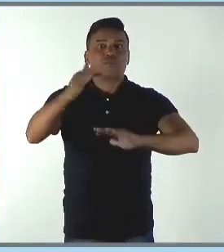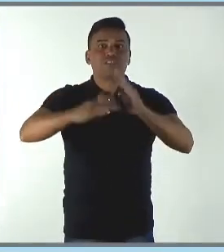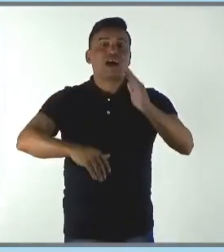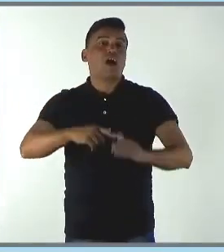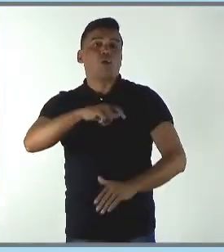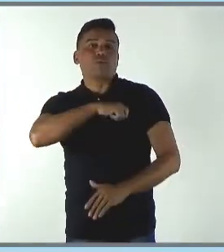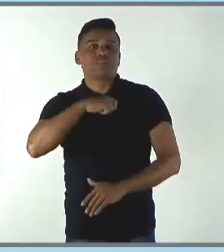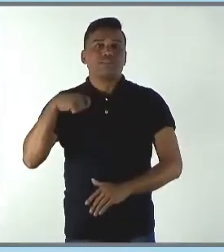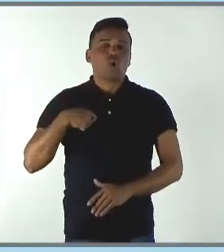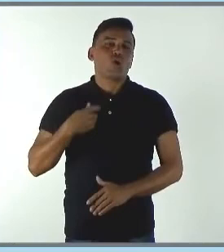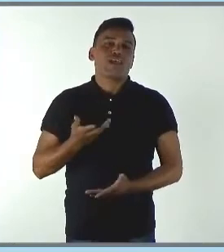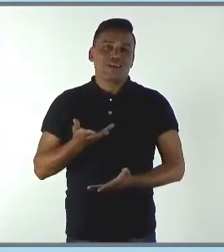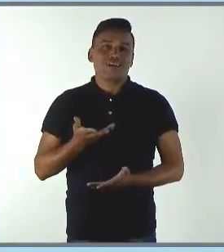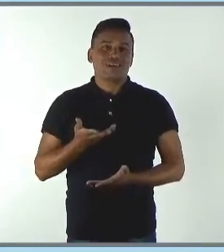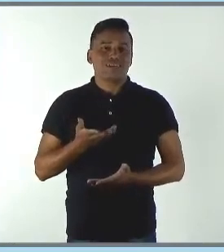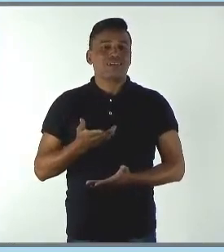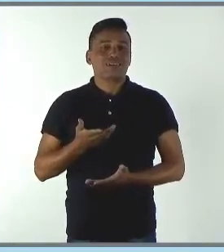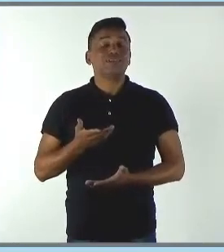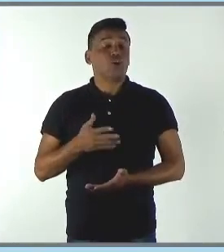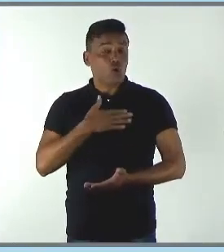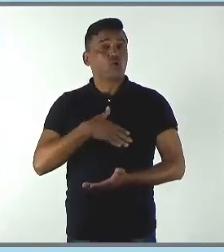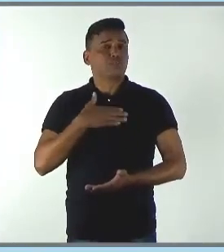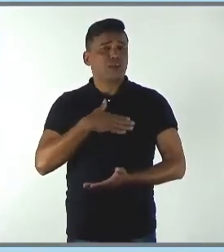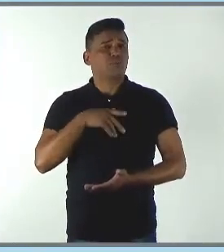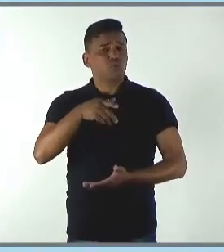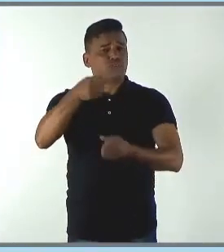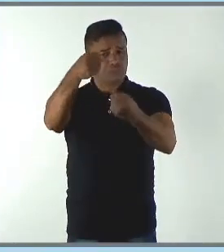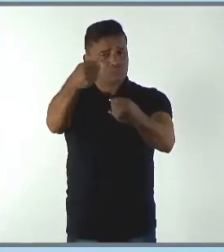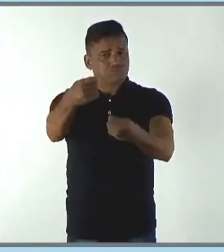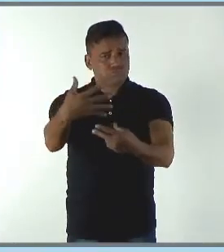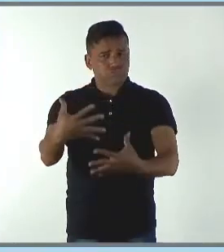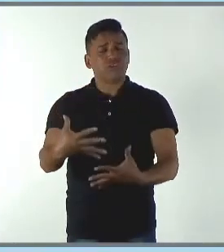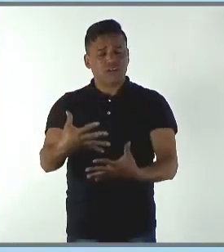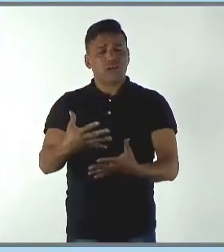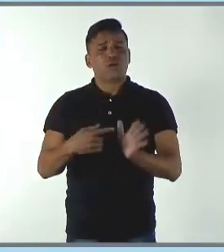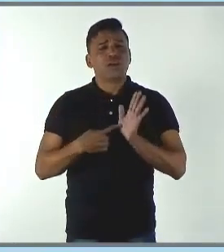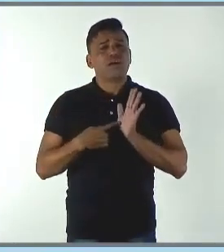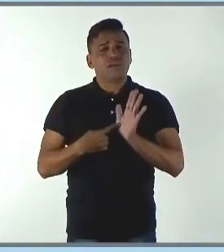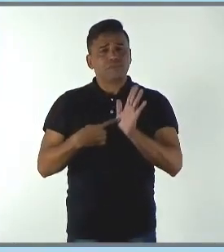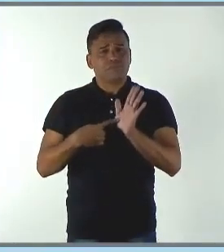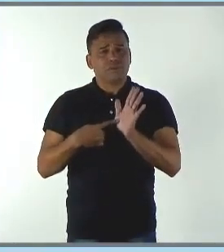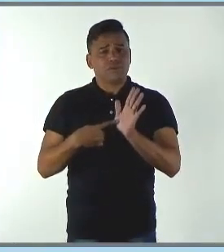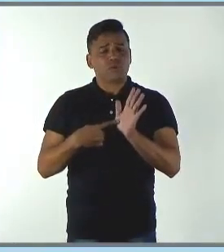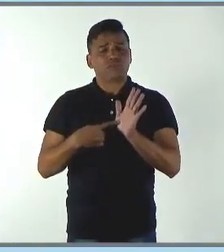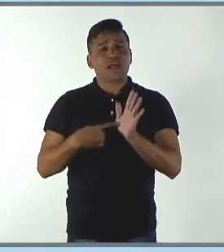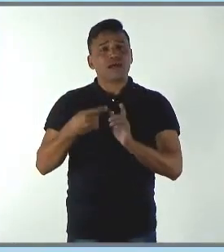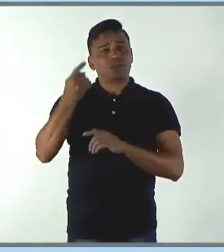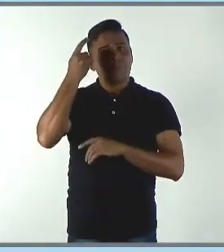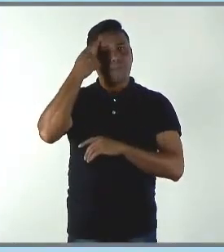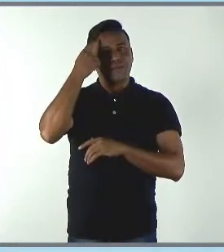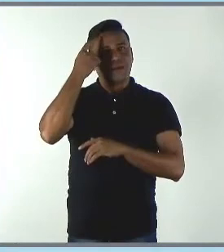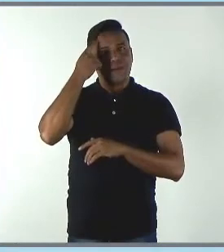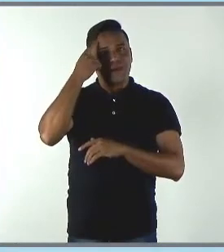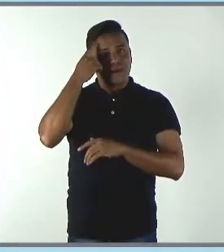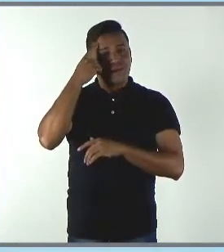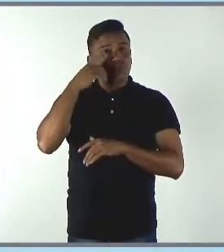você disse e queria destacar que esse pensamento do tremor, do